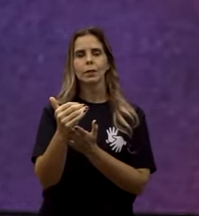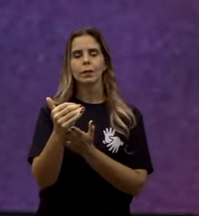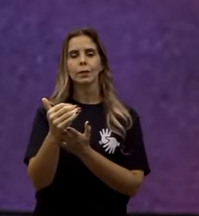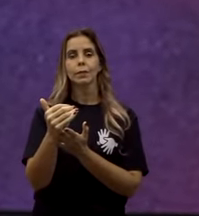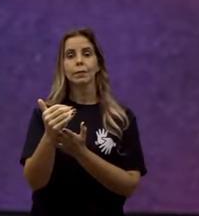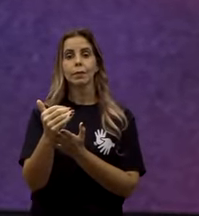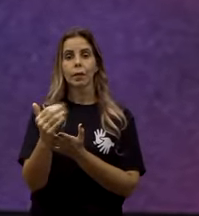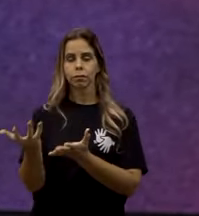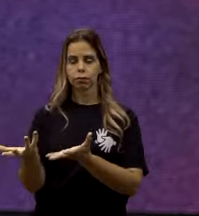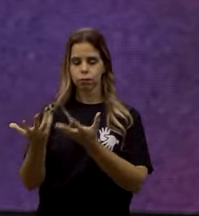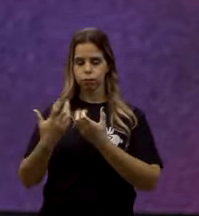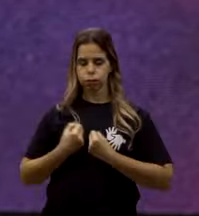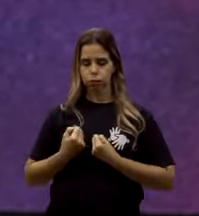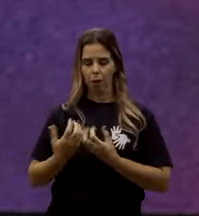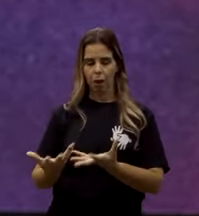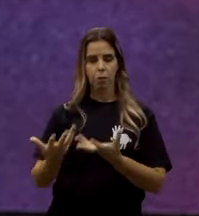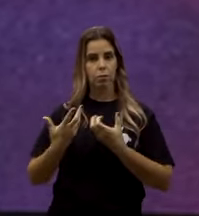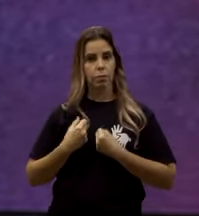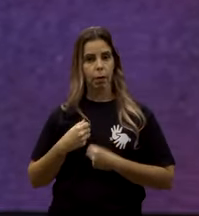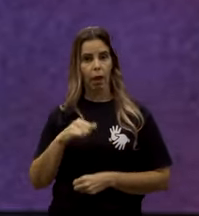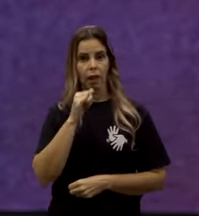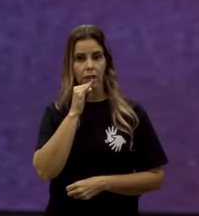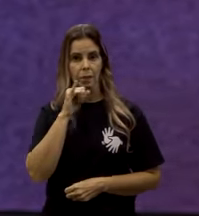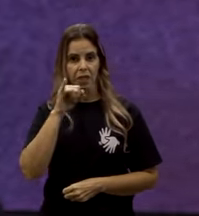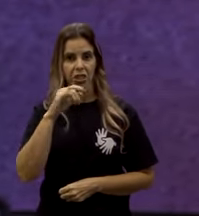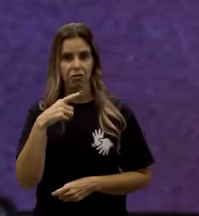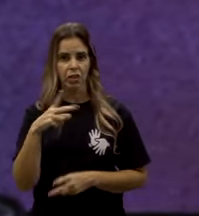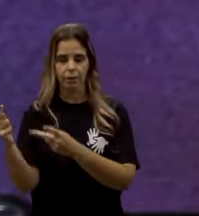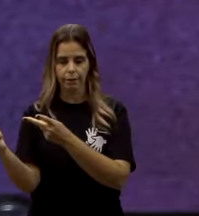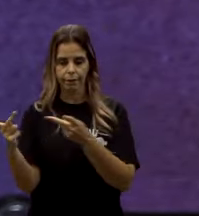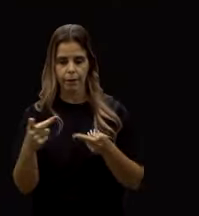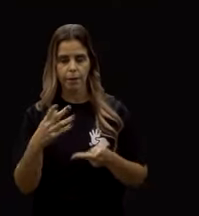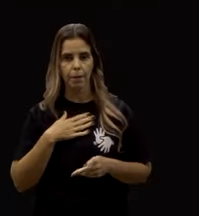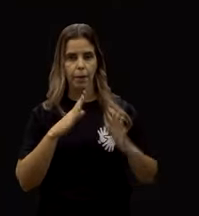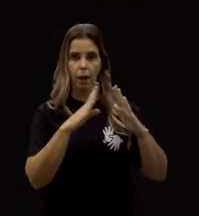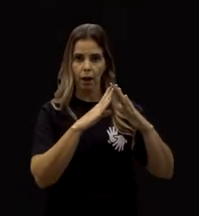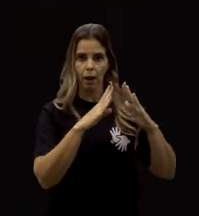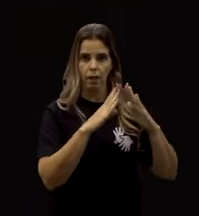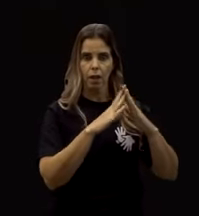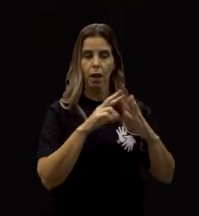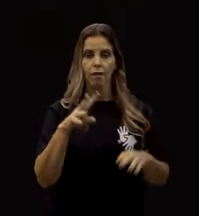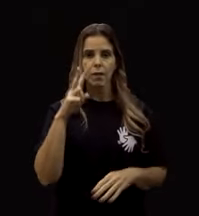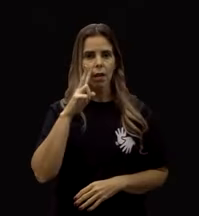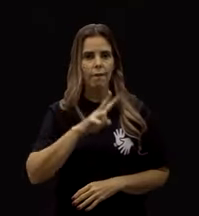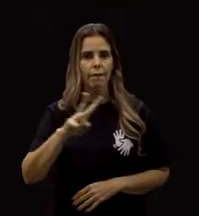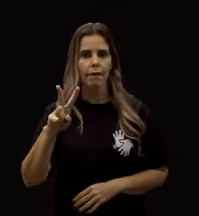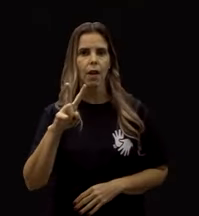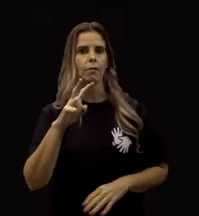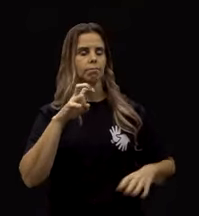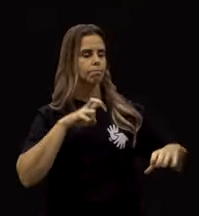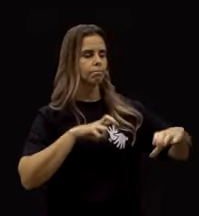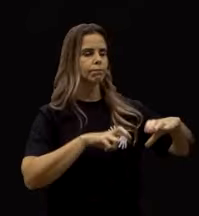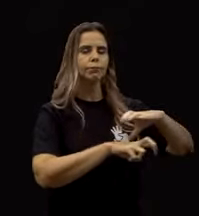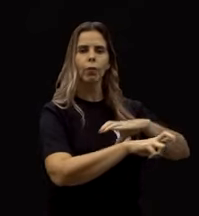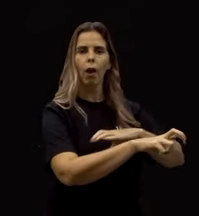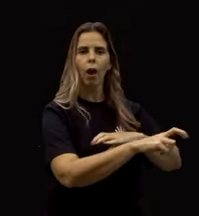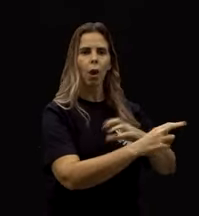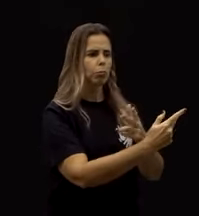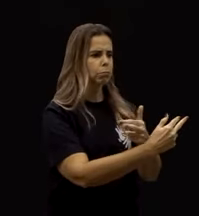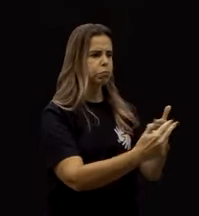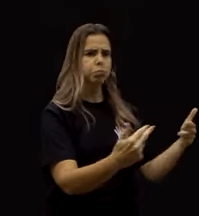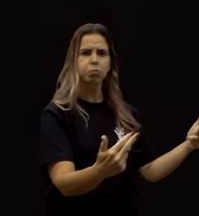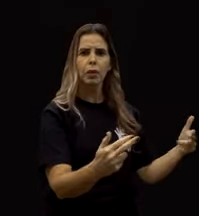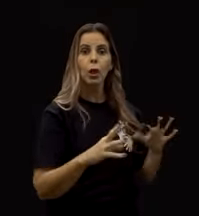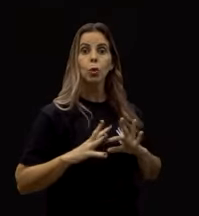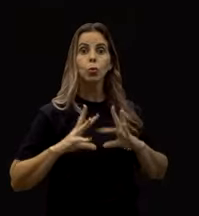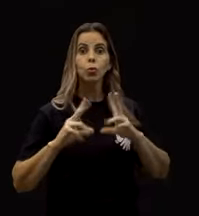tornei um acumulador se você fosse da minha casa você i ficar assustado a minha garagem era lotada de coisas tudo que eu encontrava eu